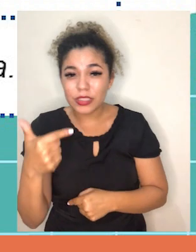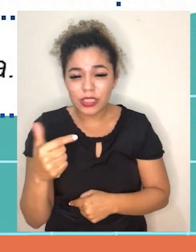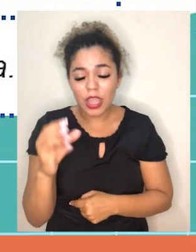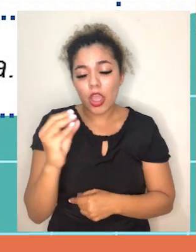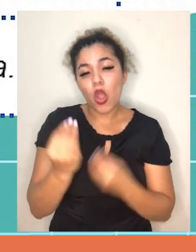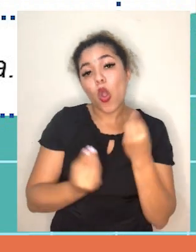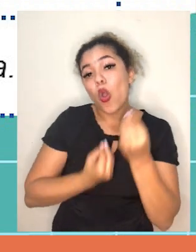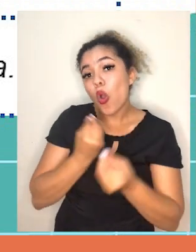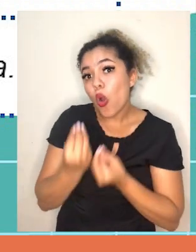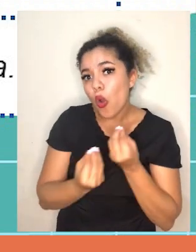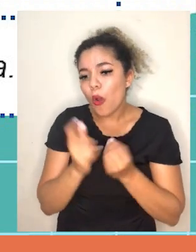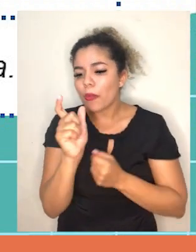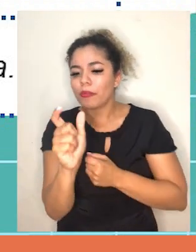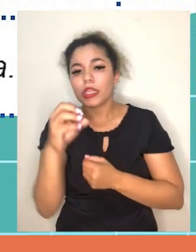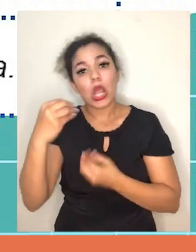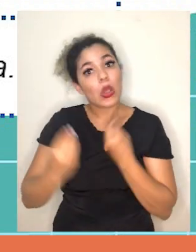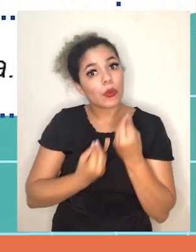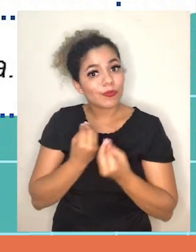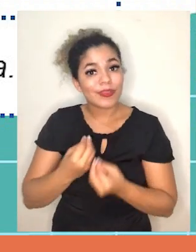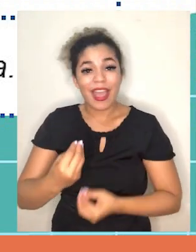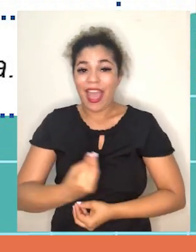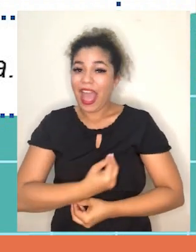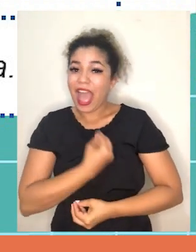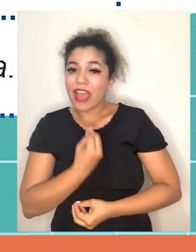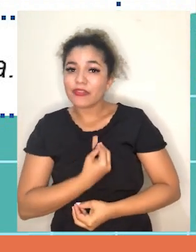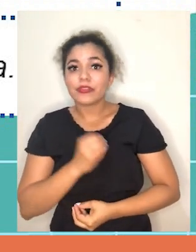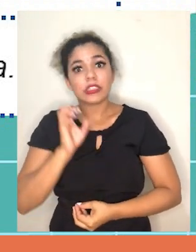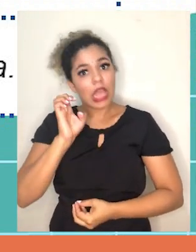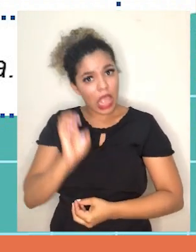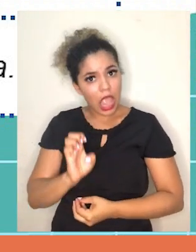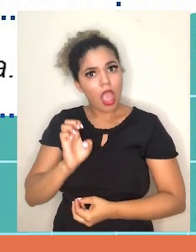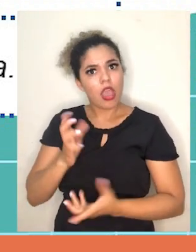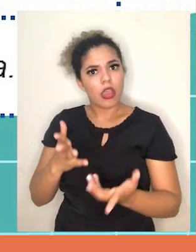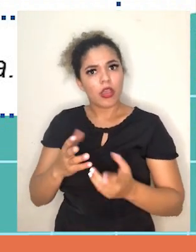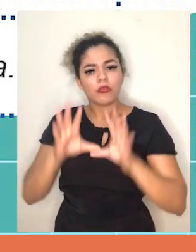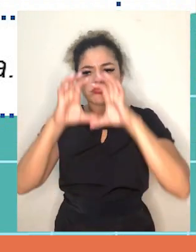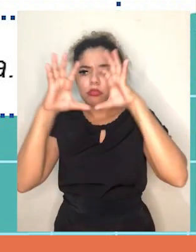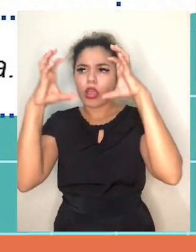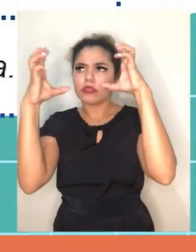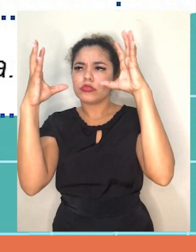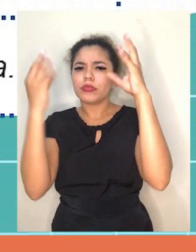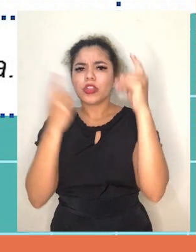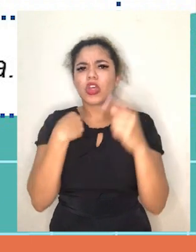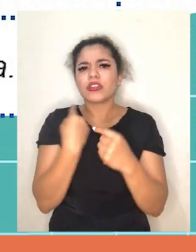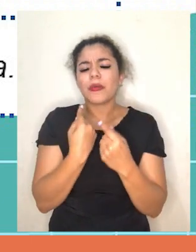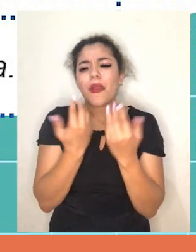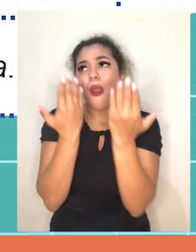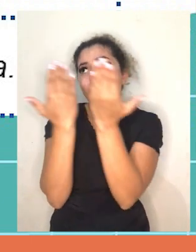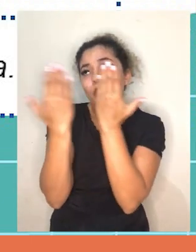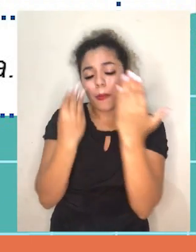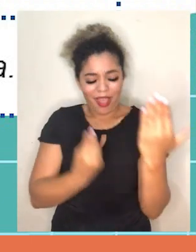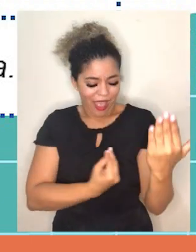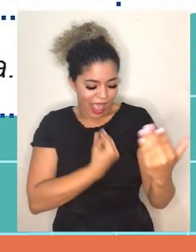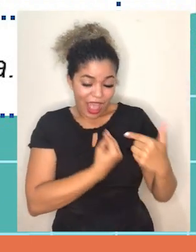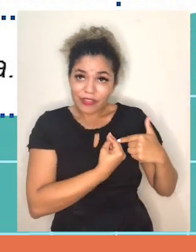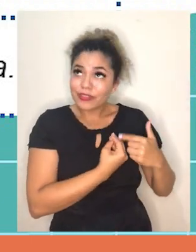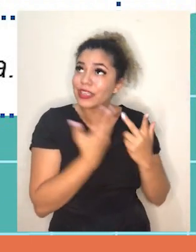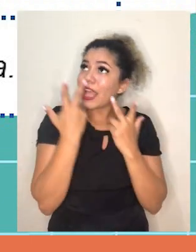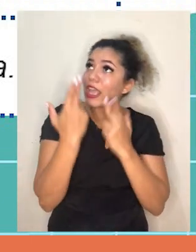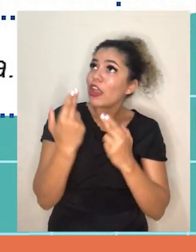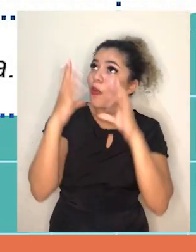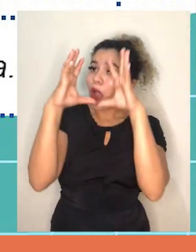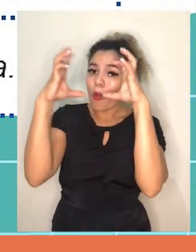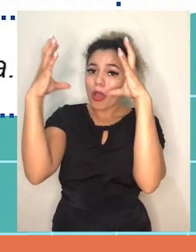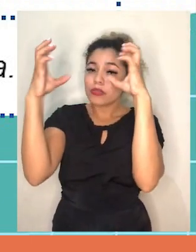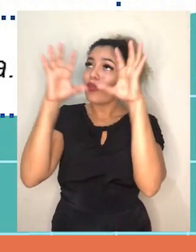não temos o conectivo como. A vida é uma nuvem que voa. Nós estamos comparando a vida a